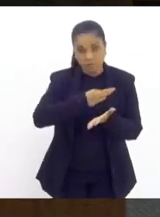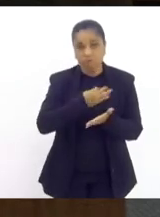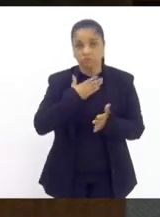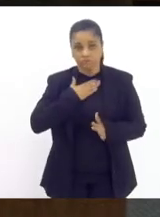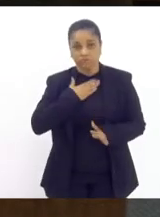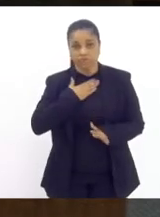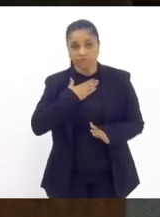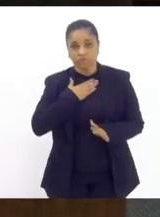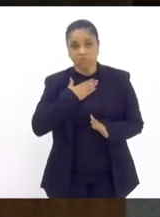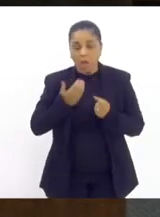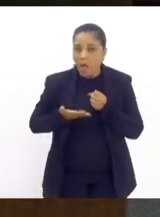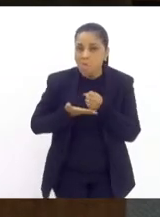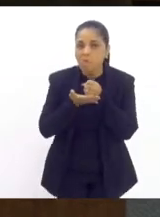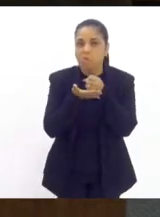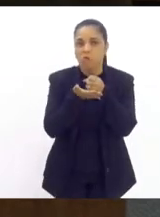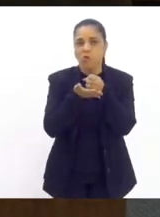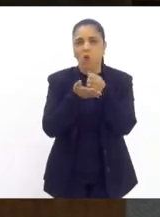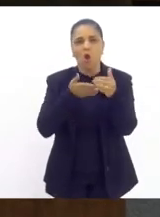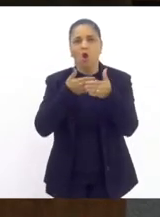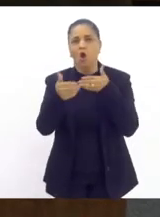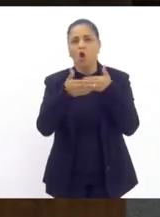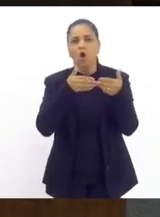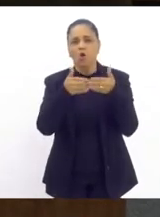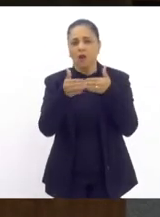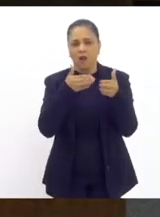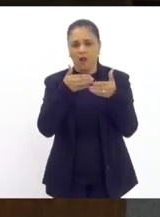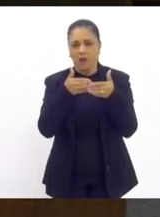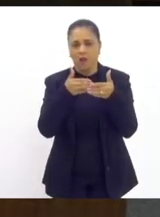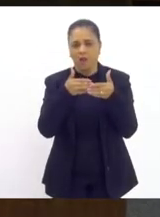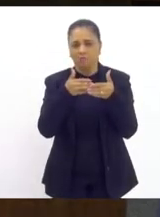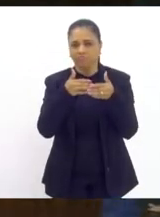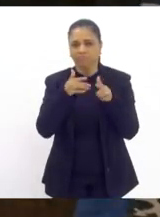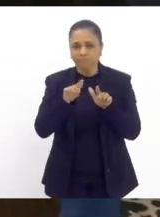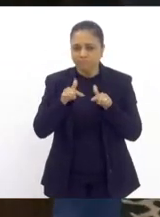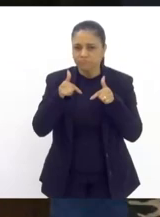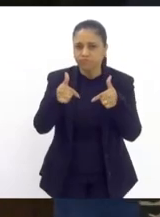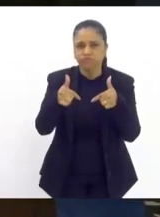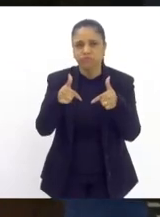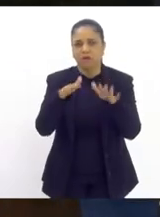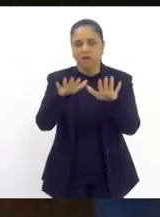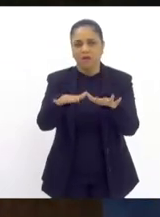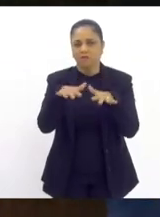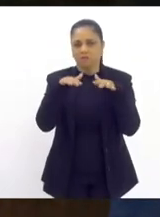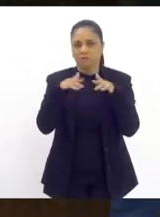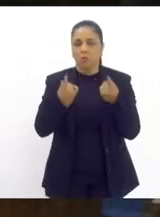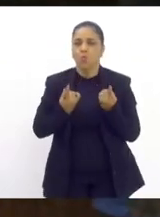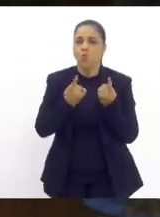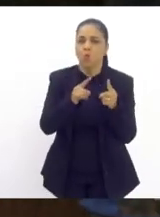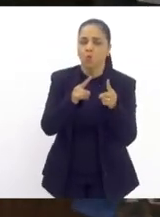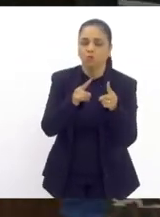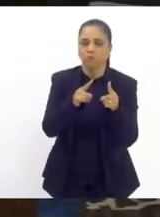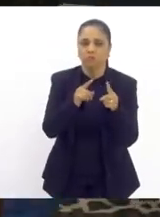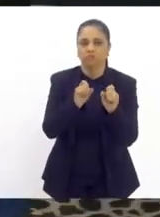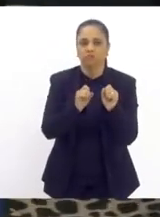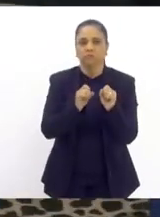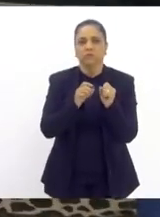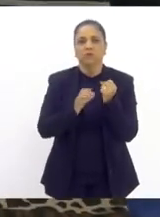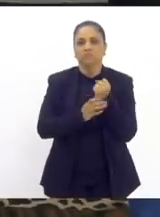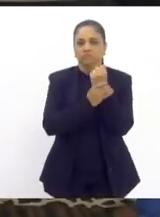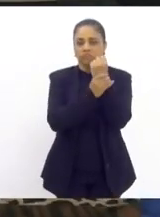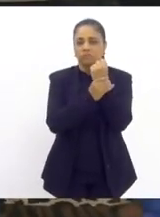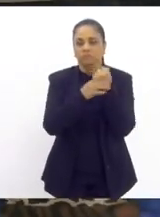o apoiamento a qualquer ato em qualquer Parlamento até aqui nessa casa